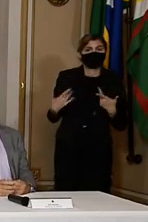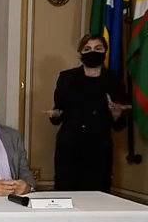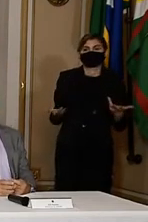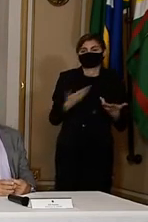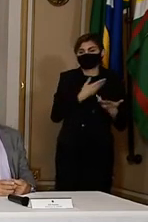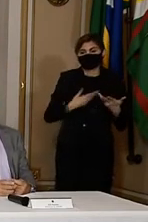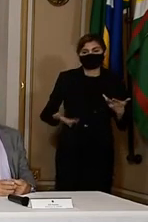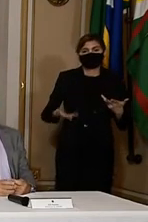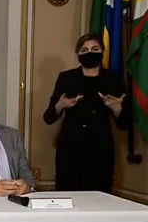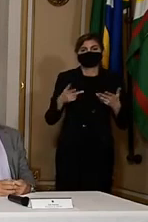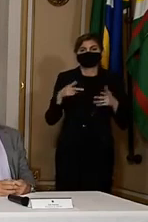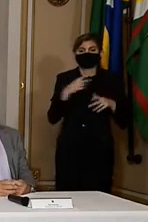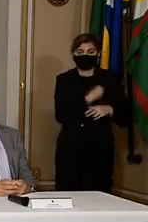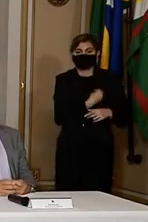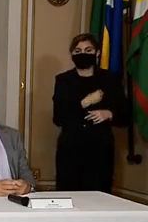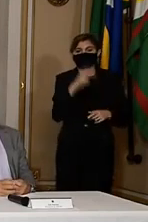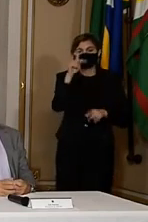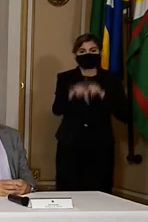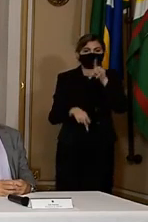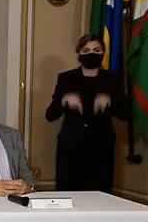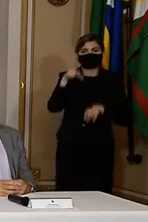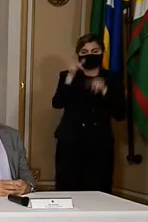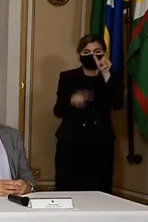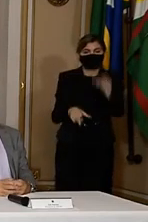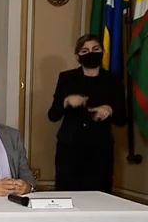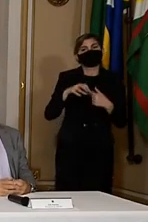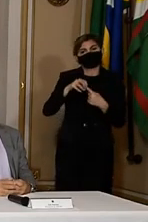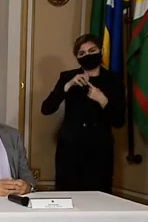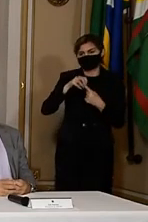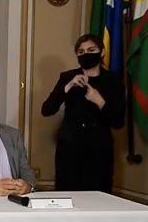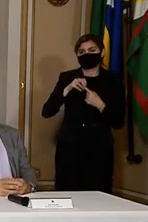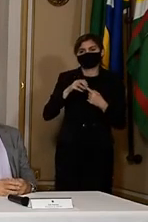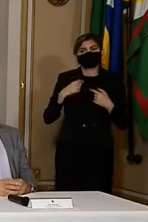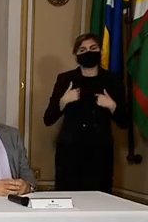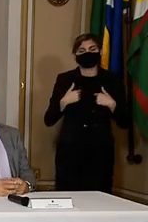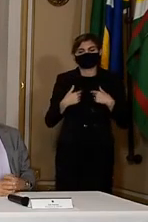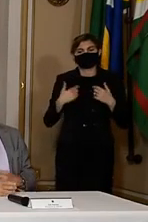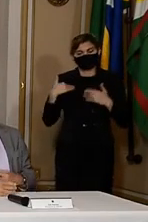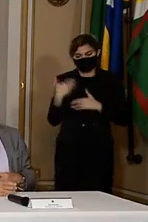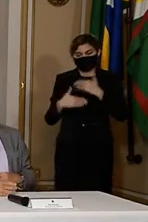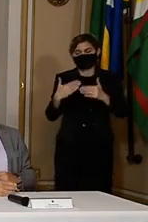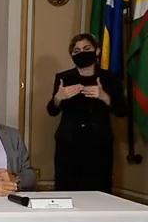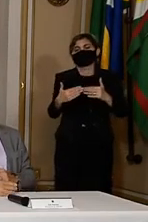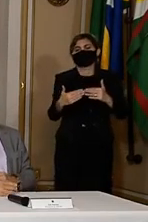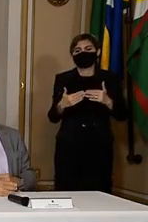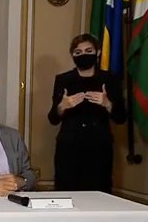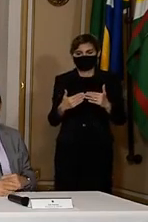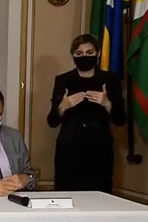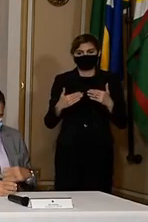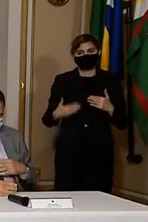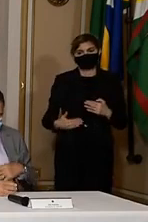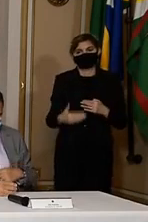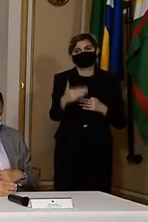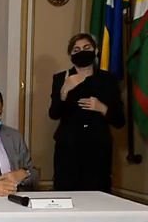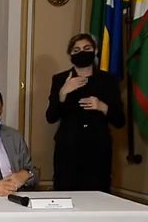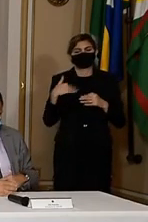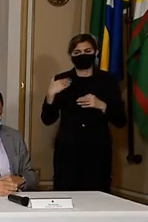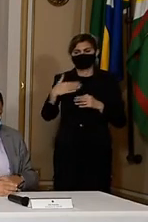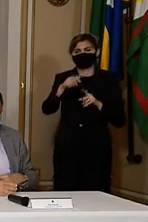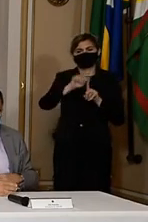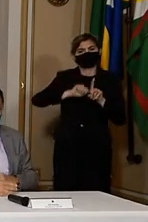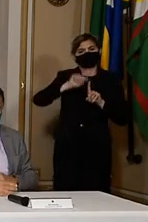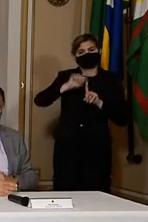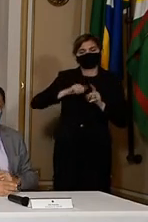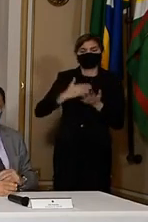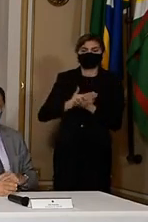Estamos tratando da vida das pessoas e é com essa priorização e a gente vai avançar nesses próximos